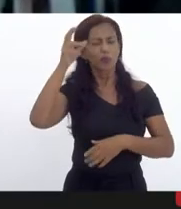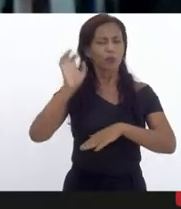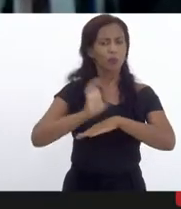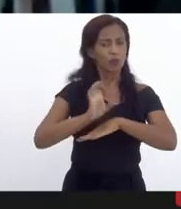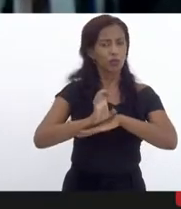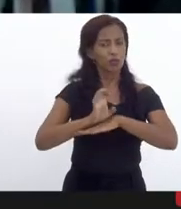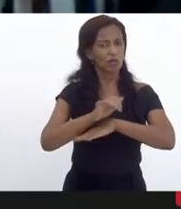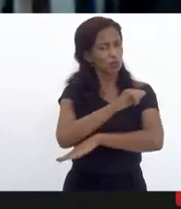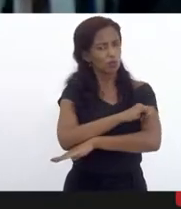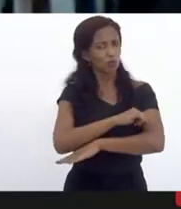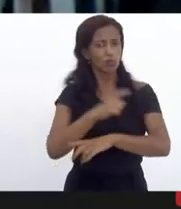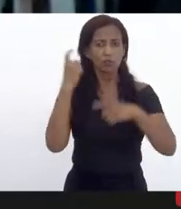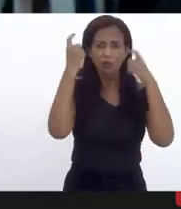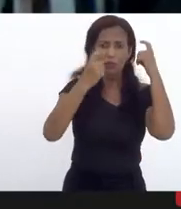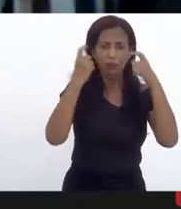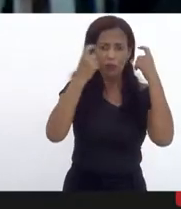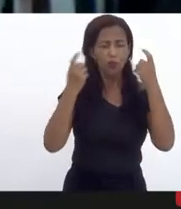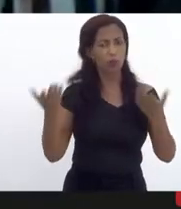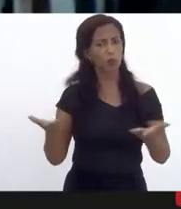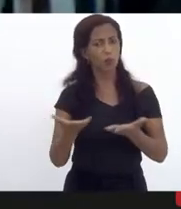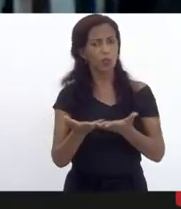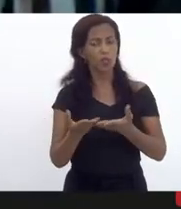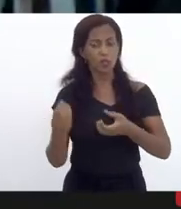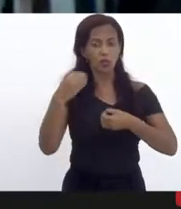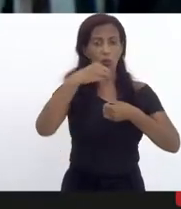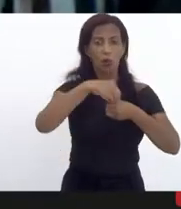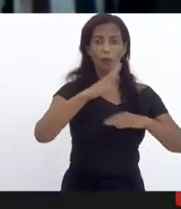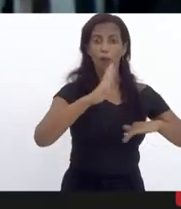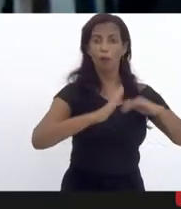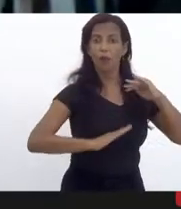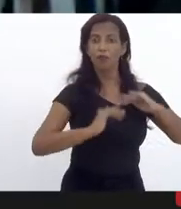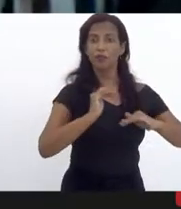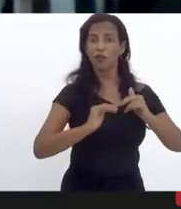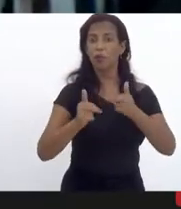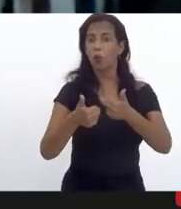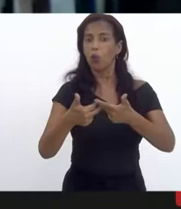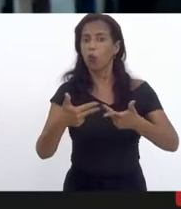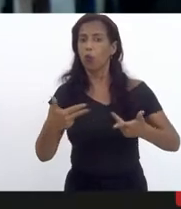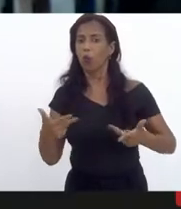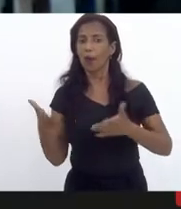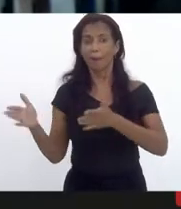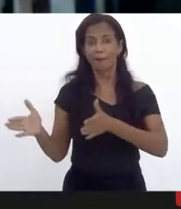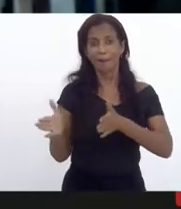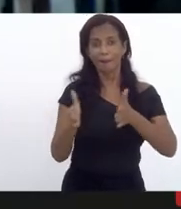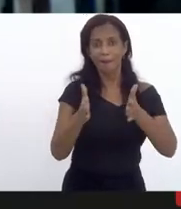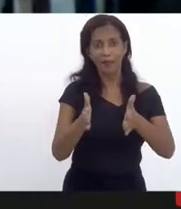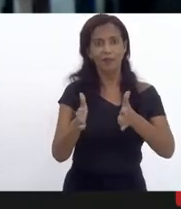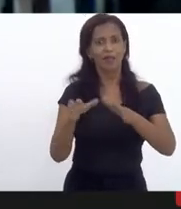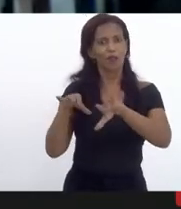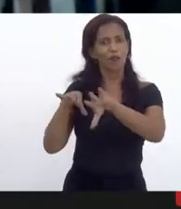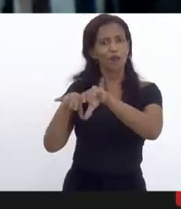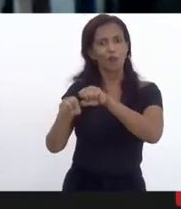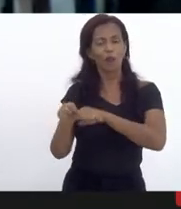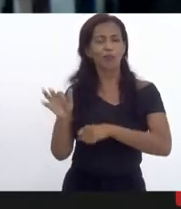Rio todo, se preocupem com isso, de colocar profissionais qualificados que passaram pela